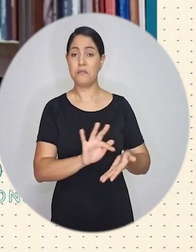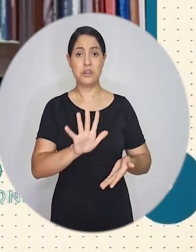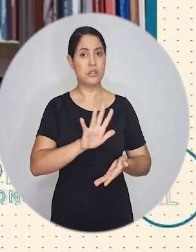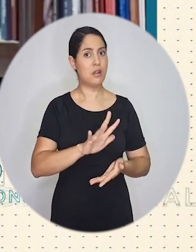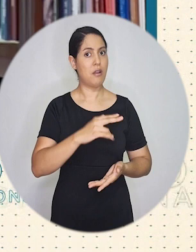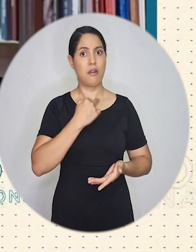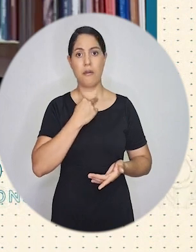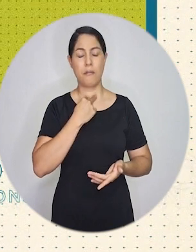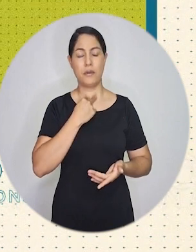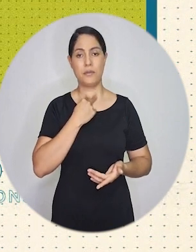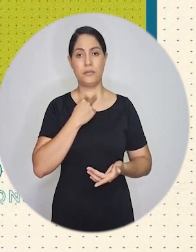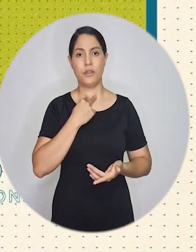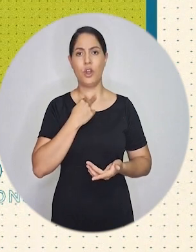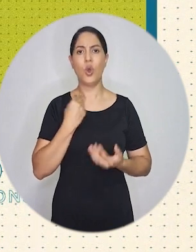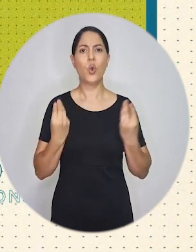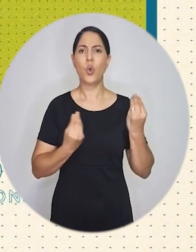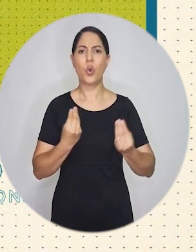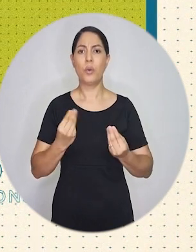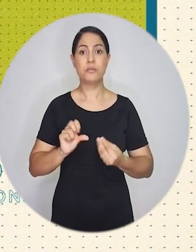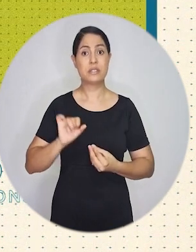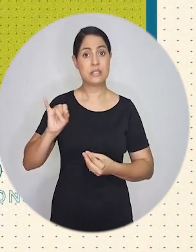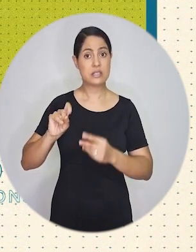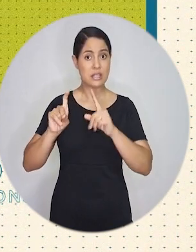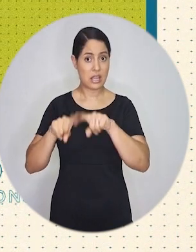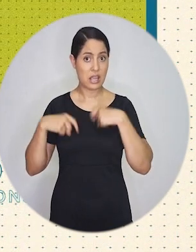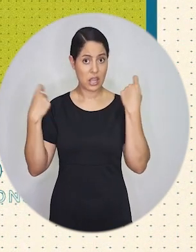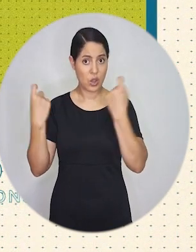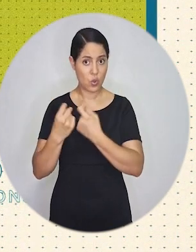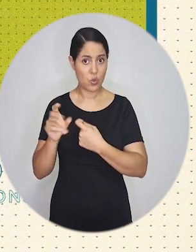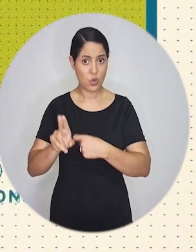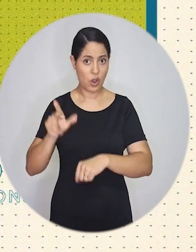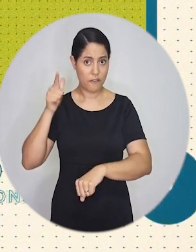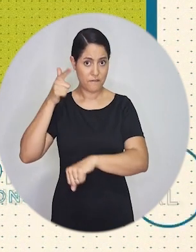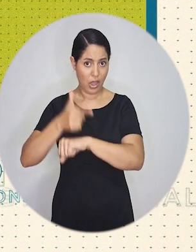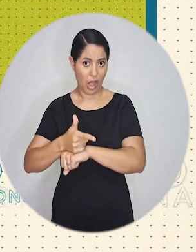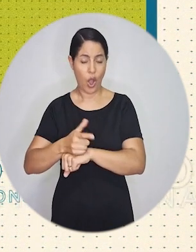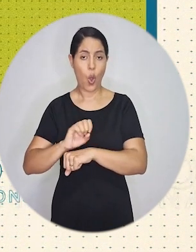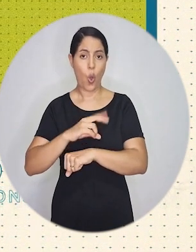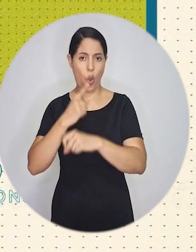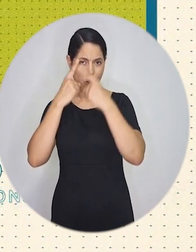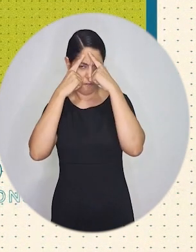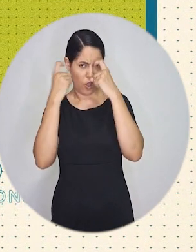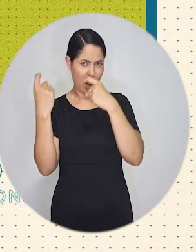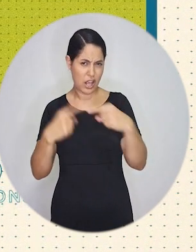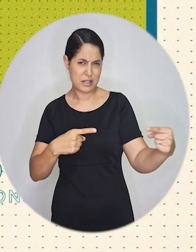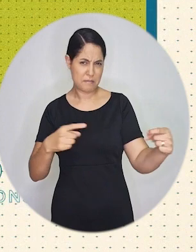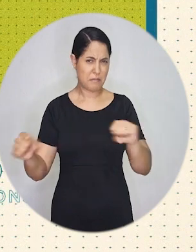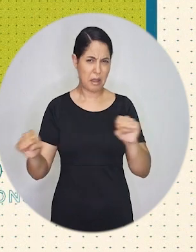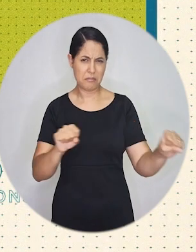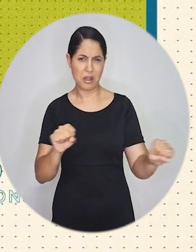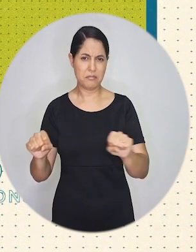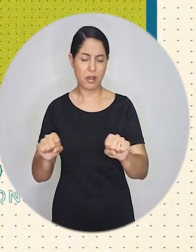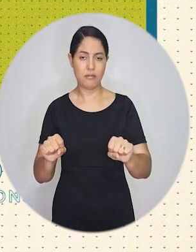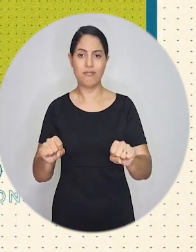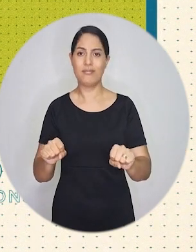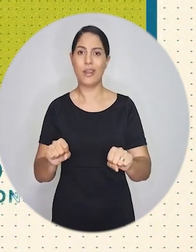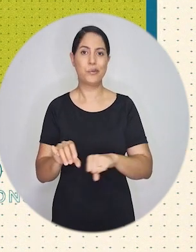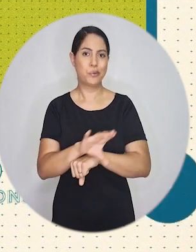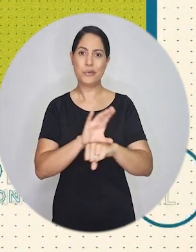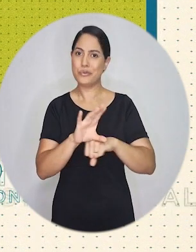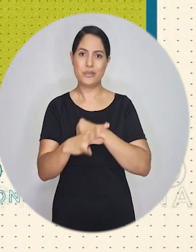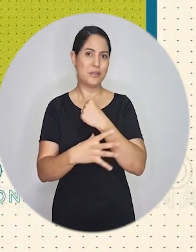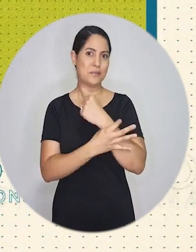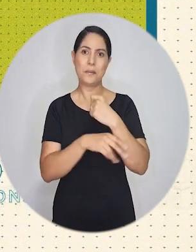não. A reunião, quando se faz armada, se faz com violência, ela perde